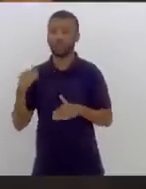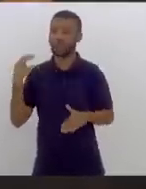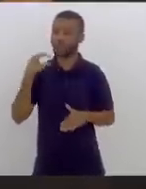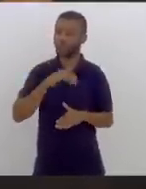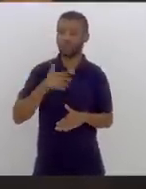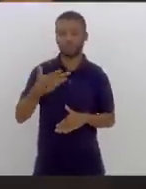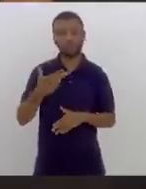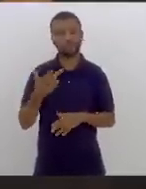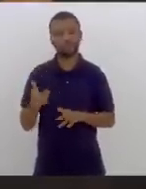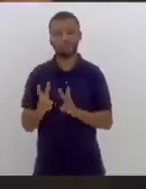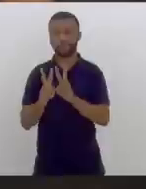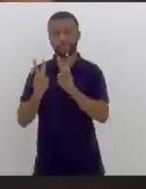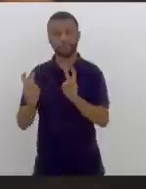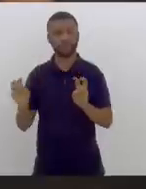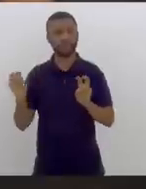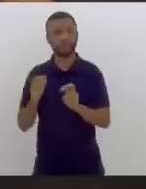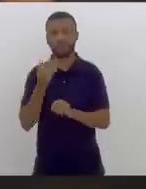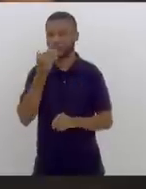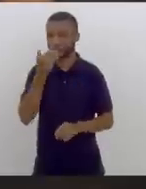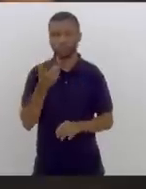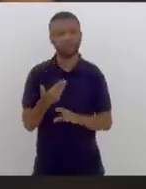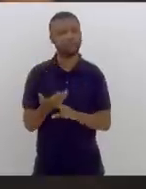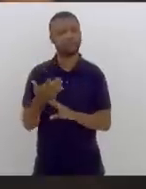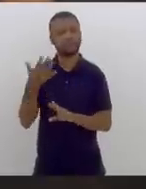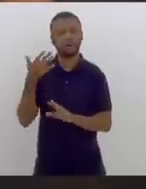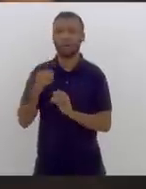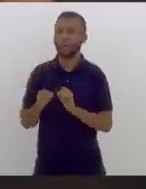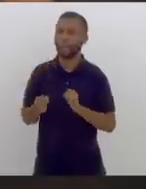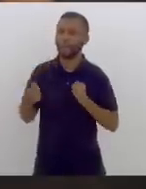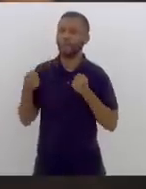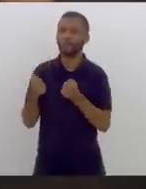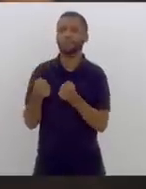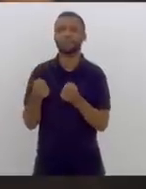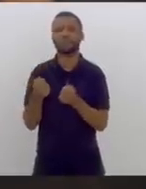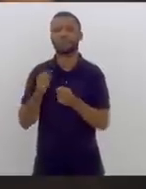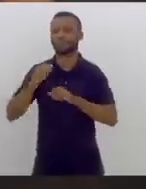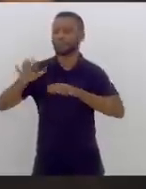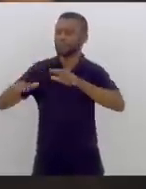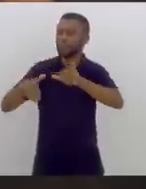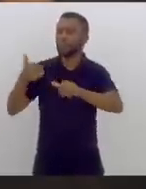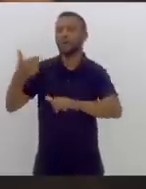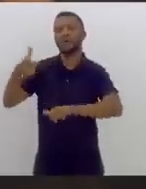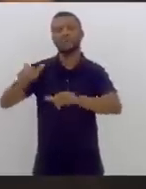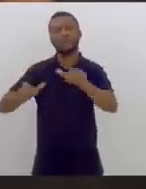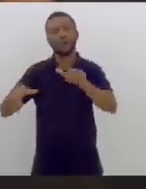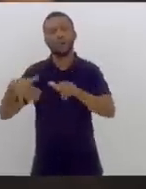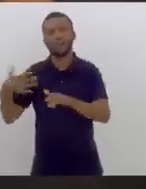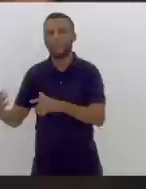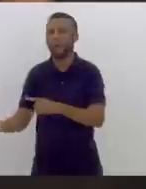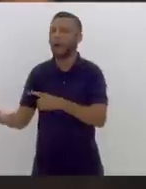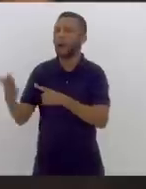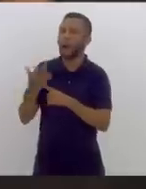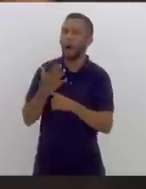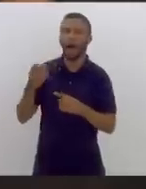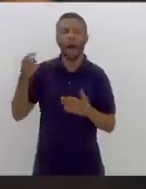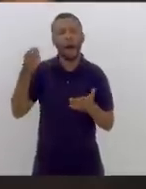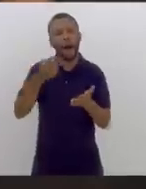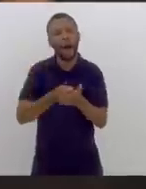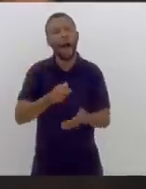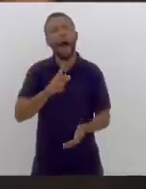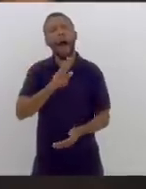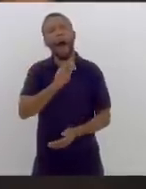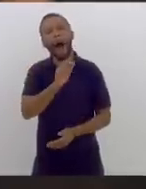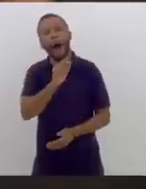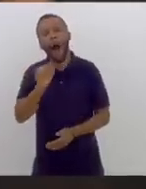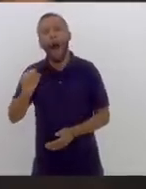a esses casos já pedimos lá atrás Uma Força Tarefa mutirão que possa ser pago raiz